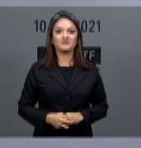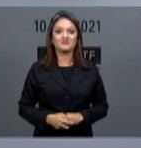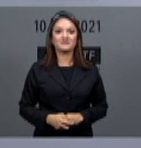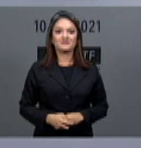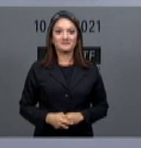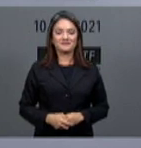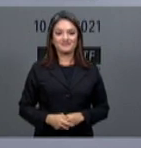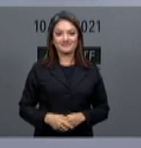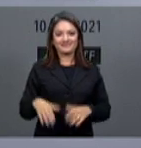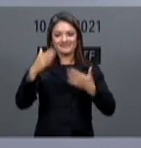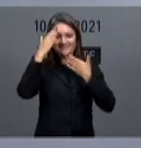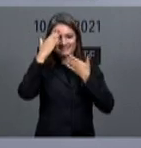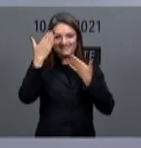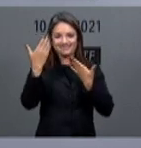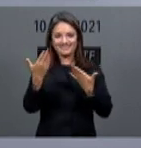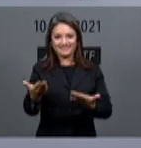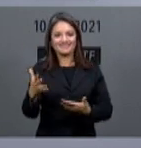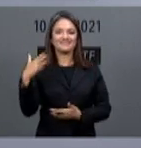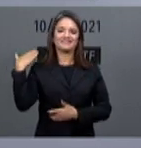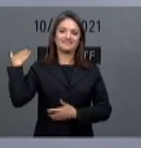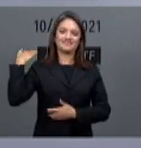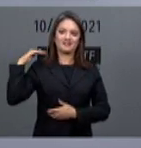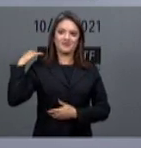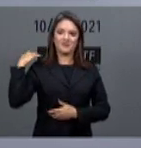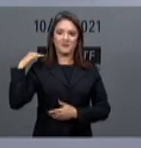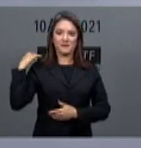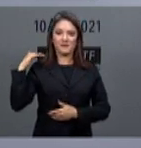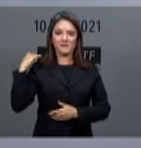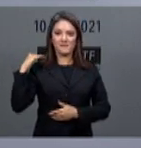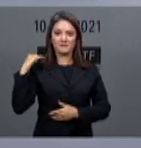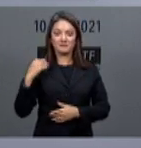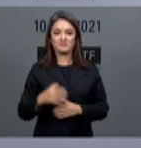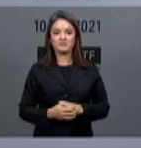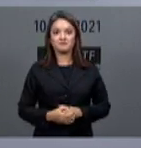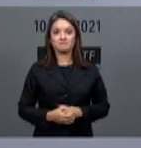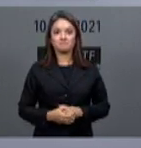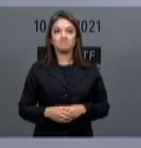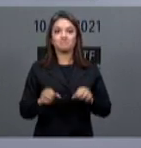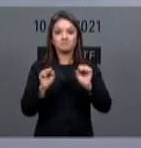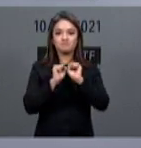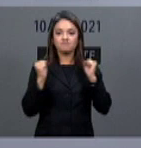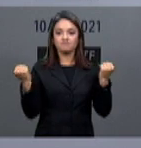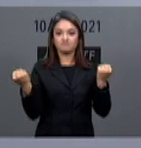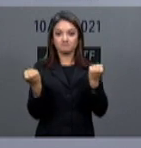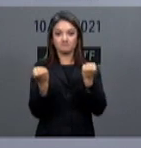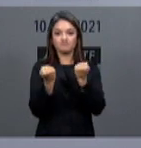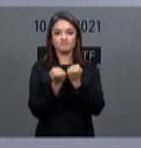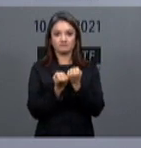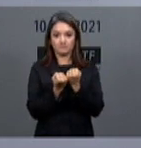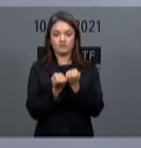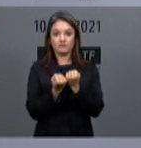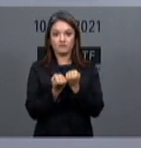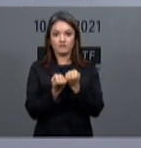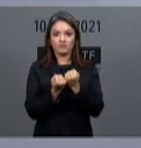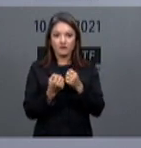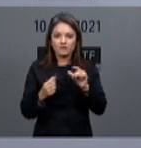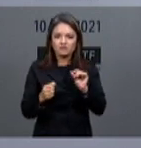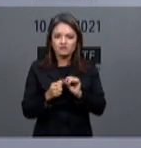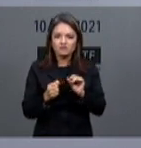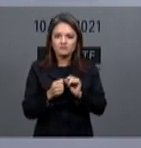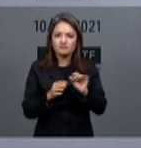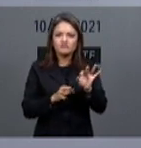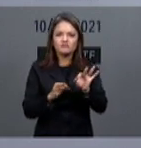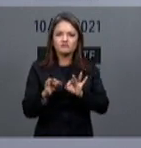é obrigada a ministra Cármen Lúcia Esse seminário ele foi concebido na sua essência